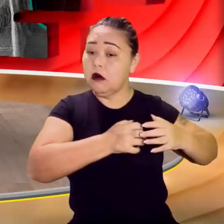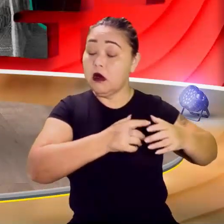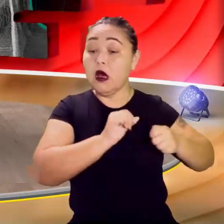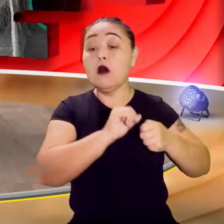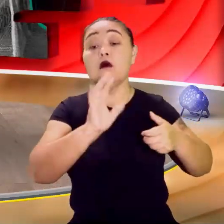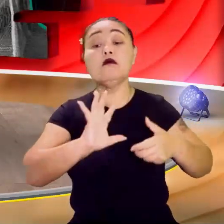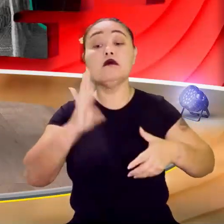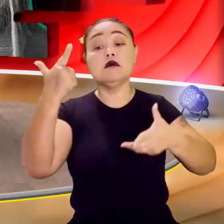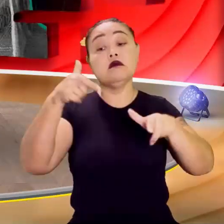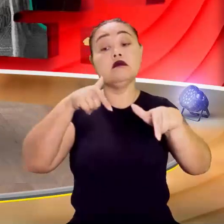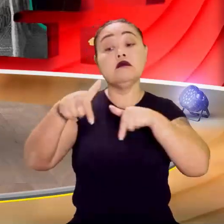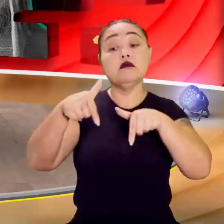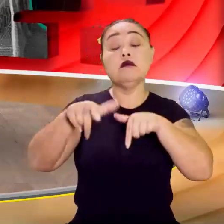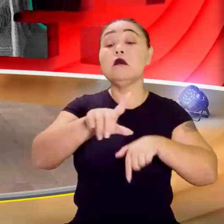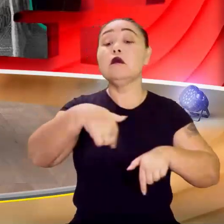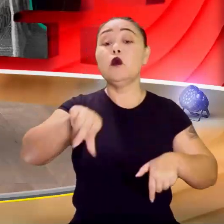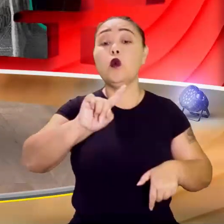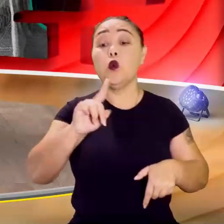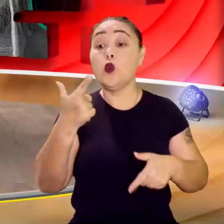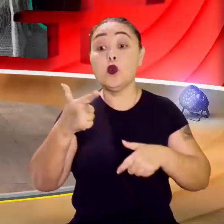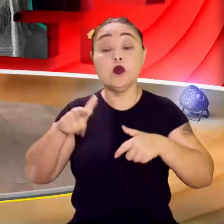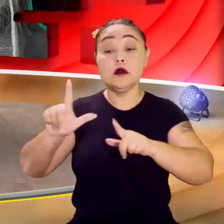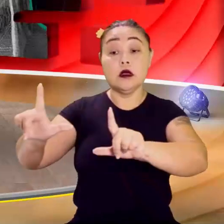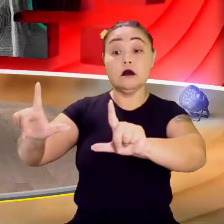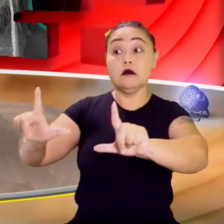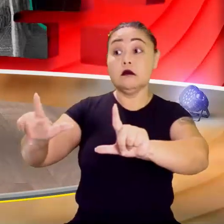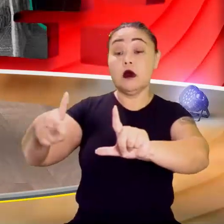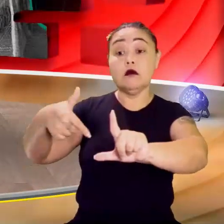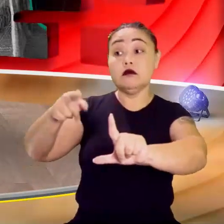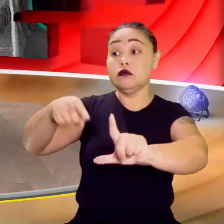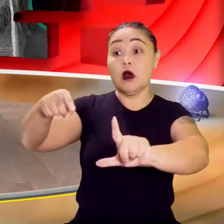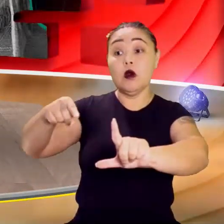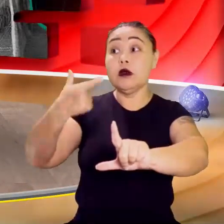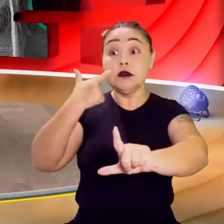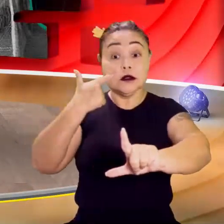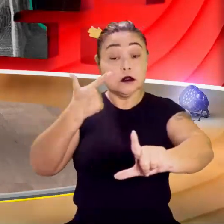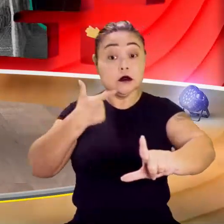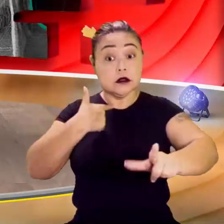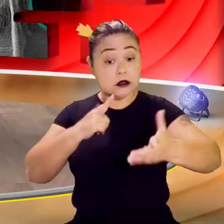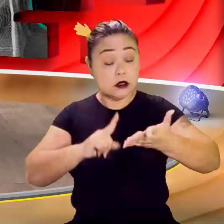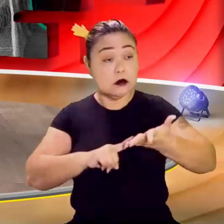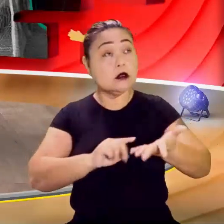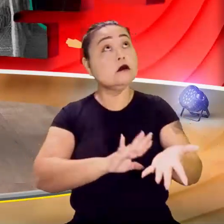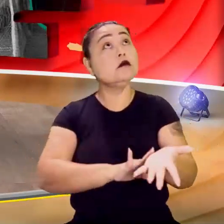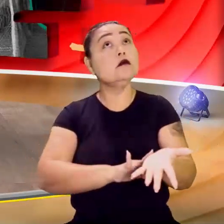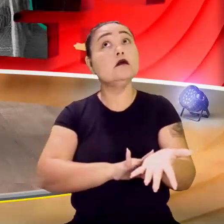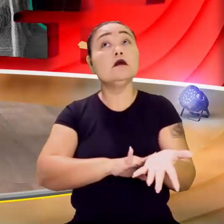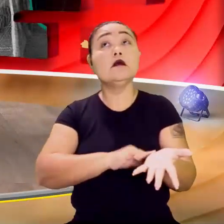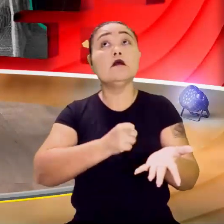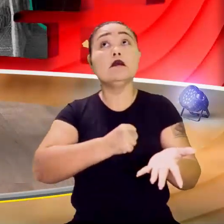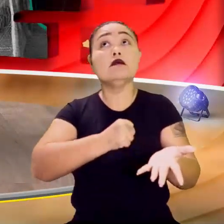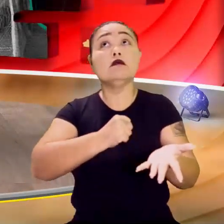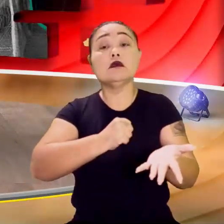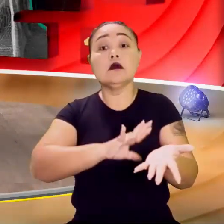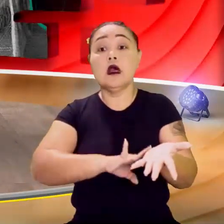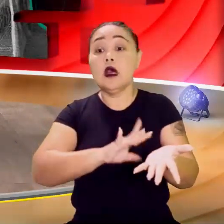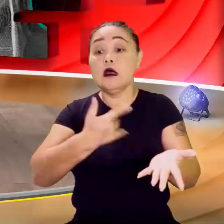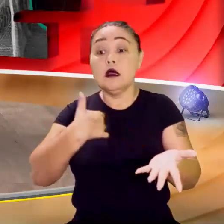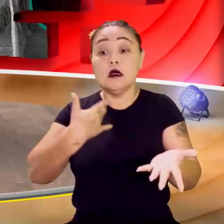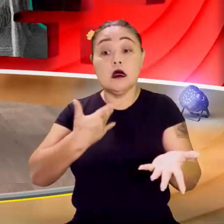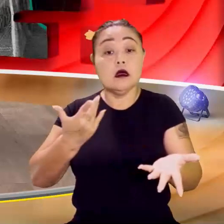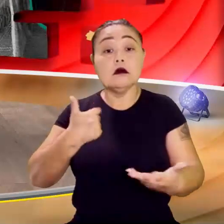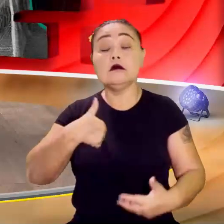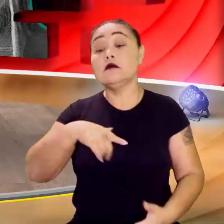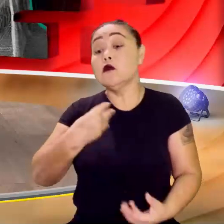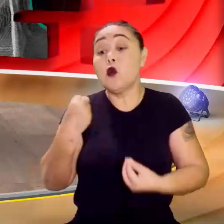seu trabalho, onde você está, não tem esse aparelho. Aí você não sabe fazer manualmente, como é que vai funcionar isso? Na verdade